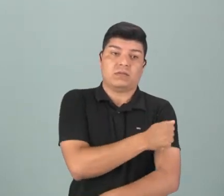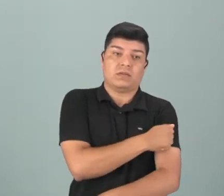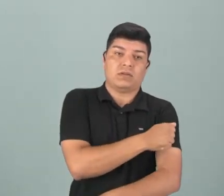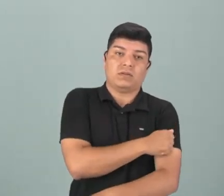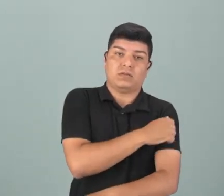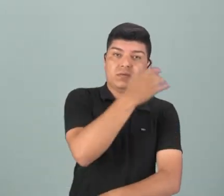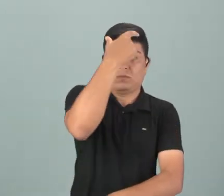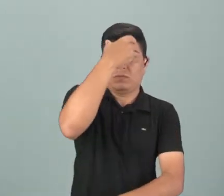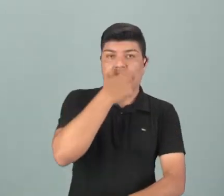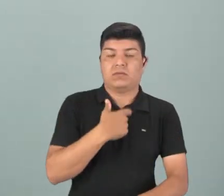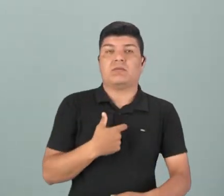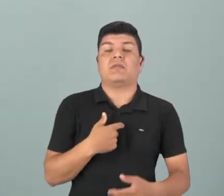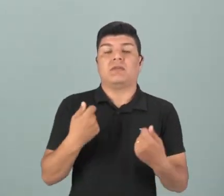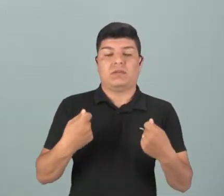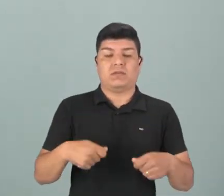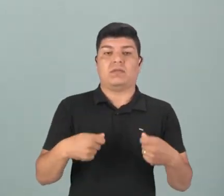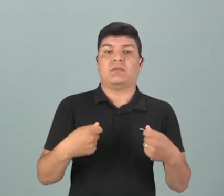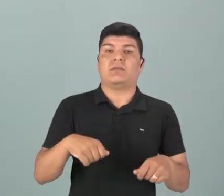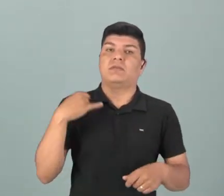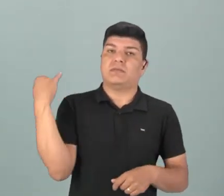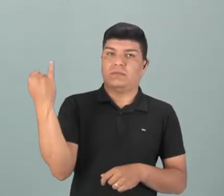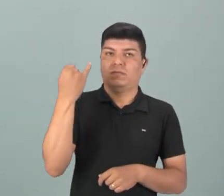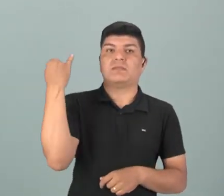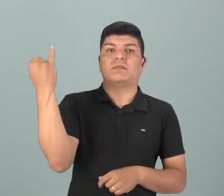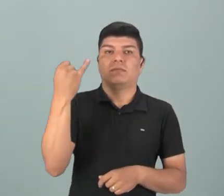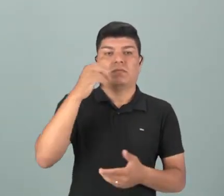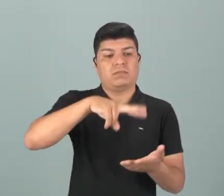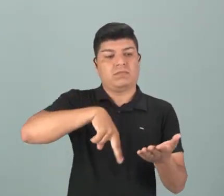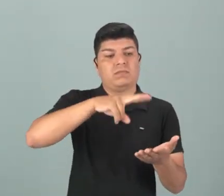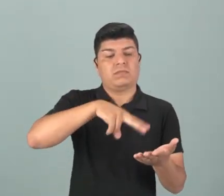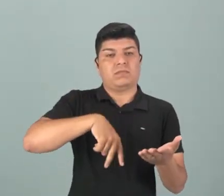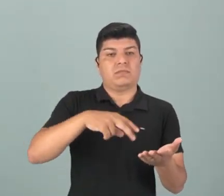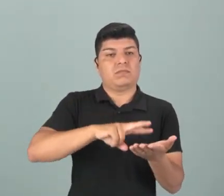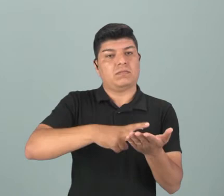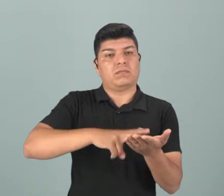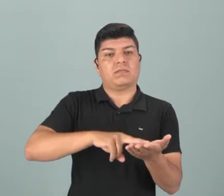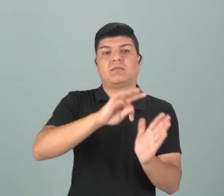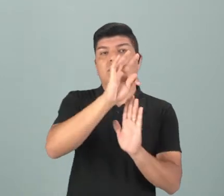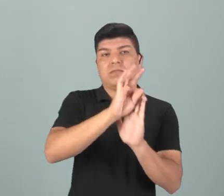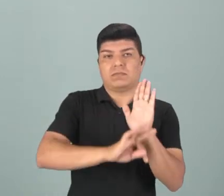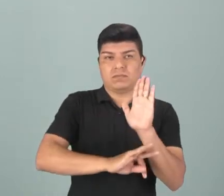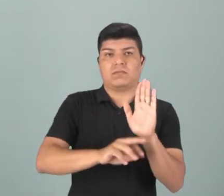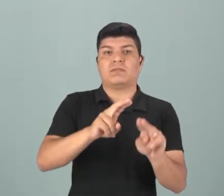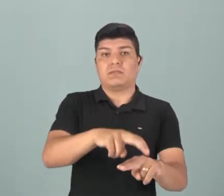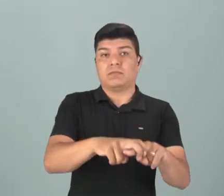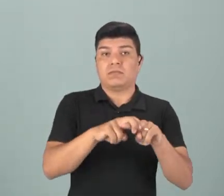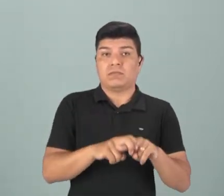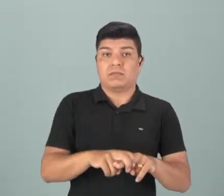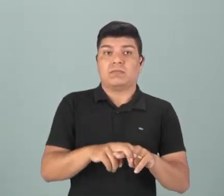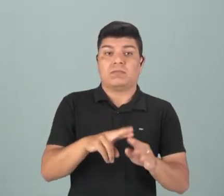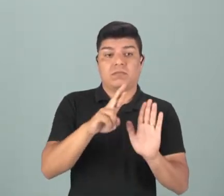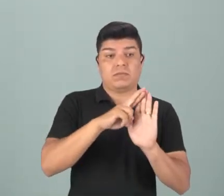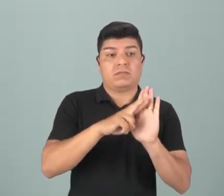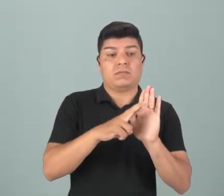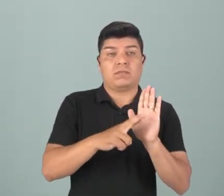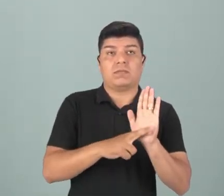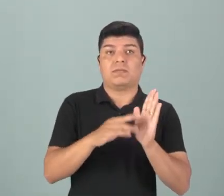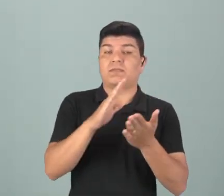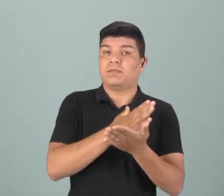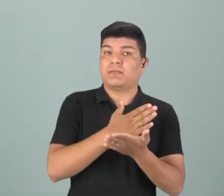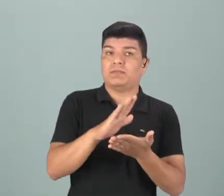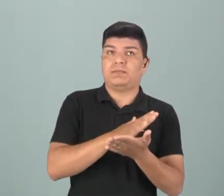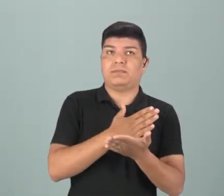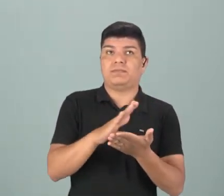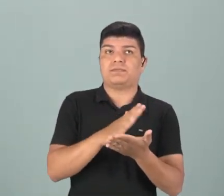ajudante para qualquer ser humano é muito importante porque é através da leitura que nós conseguimos interpretar um texto Então a gente viu algumas regras sobre